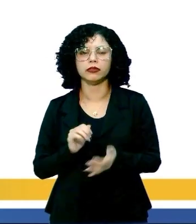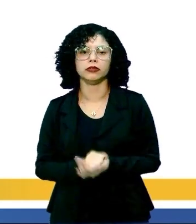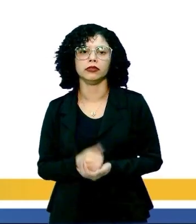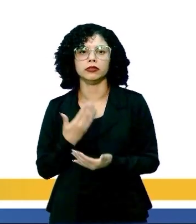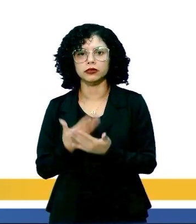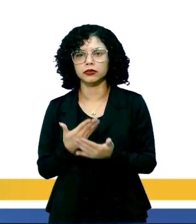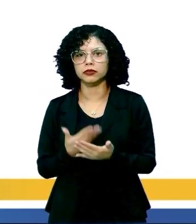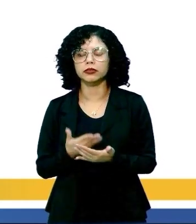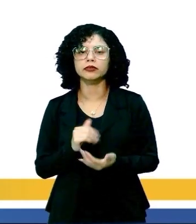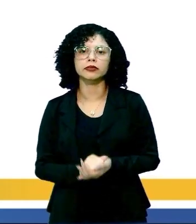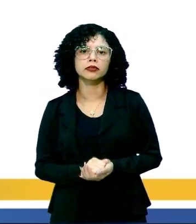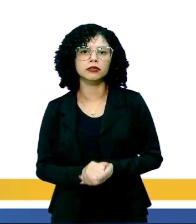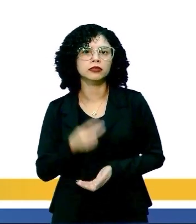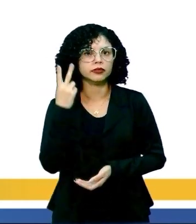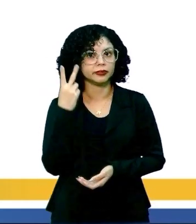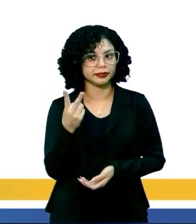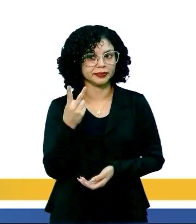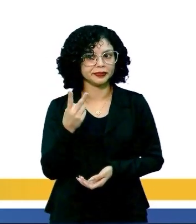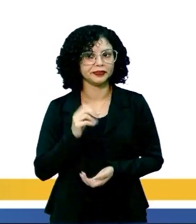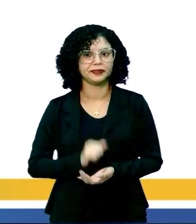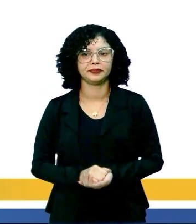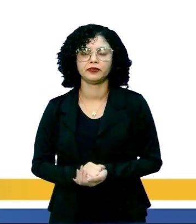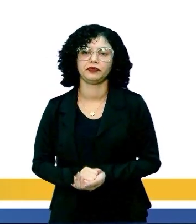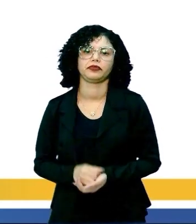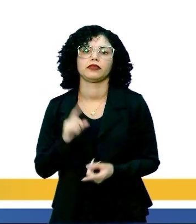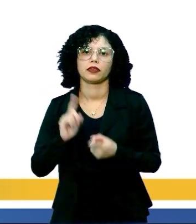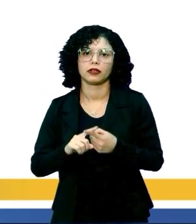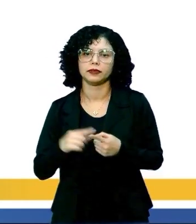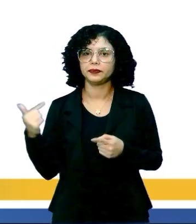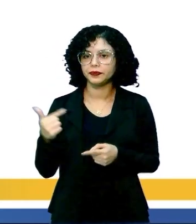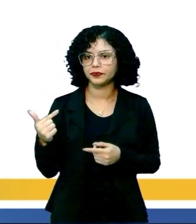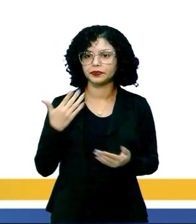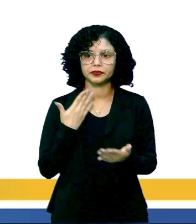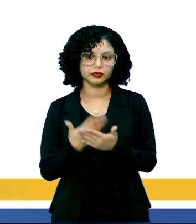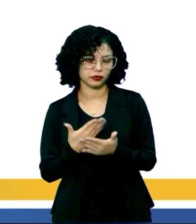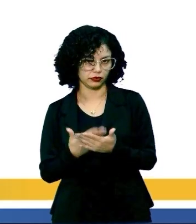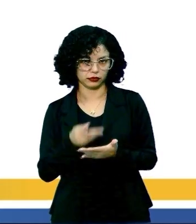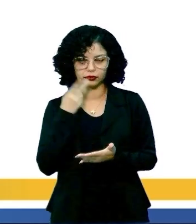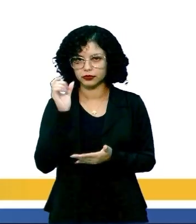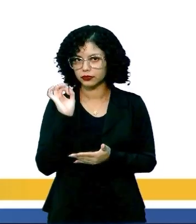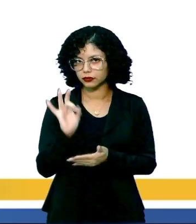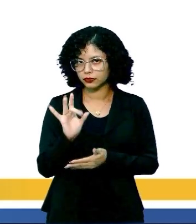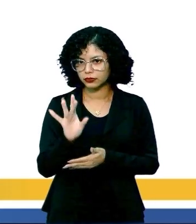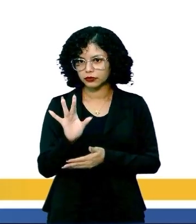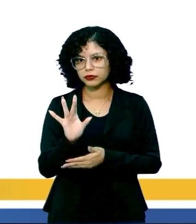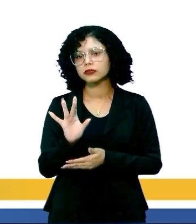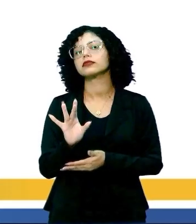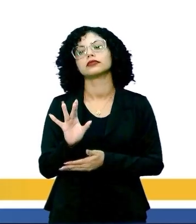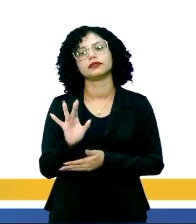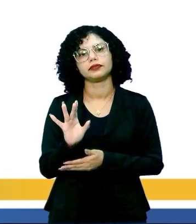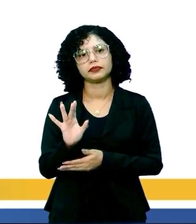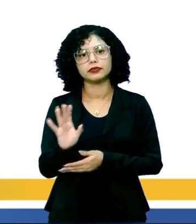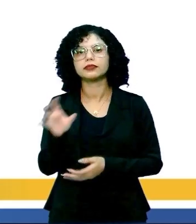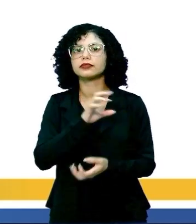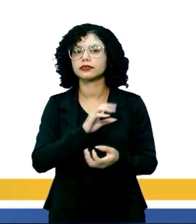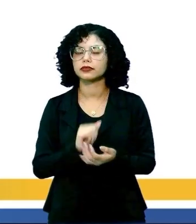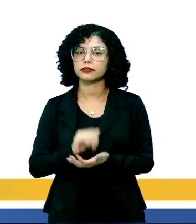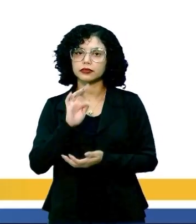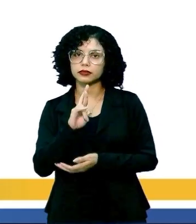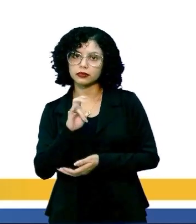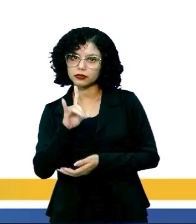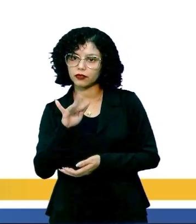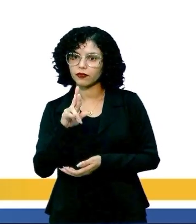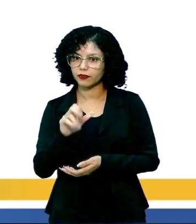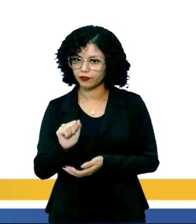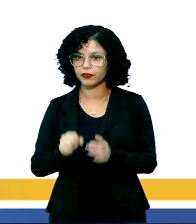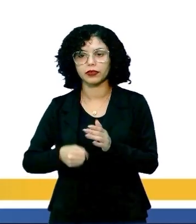nossa aula vai ser dividida em duas partes, porque na segunda aula nós vamos tratar apenas das revoltas, que